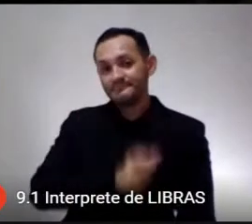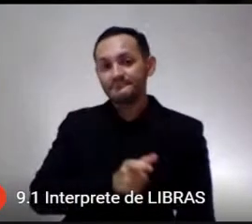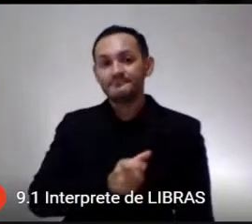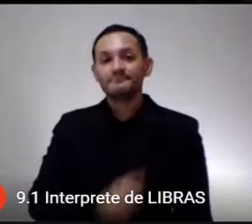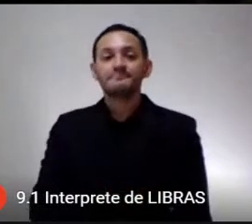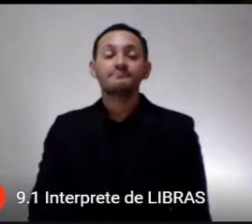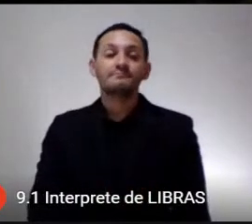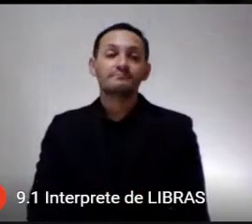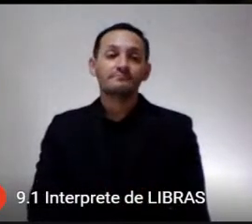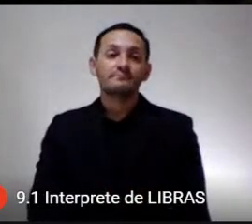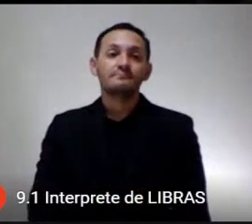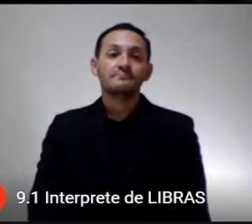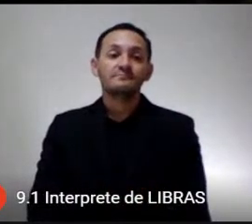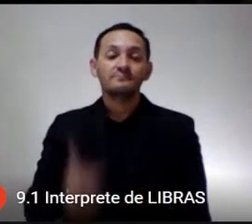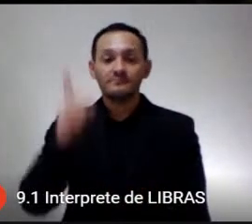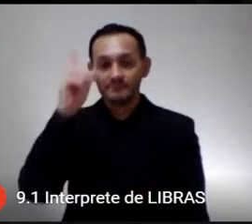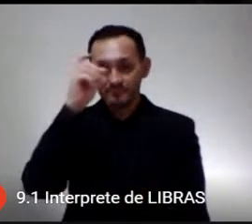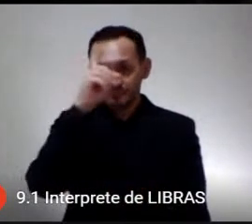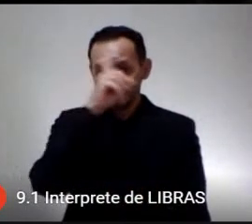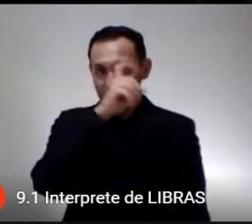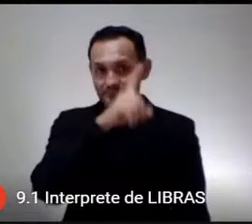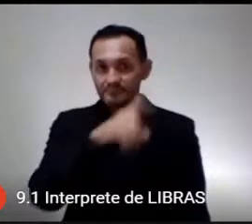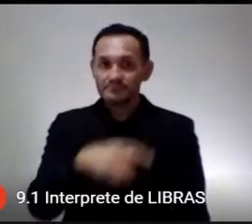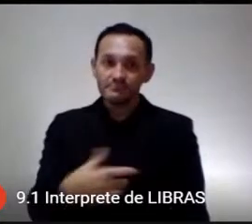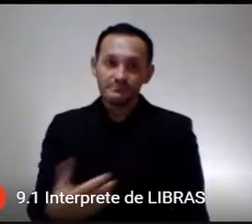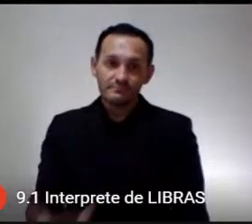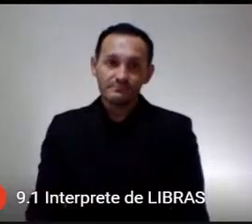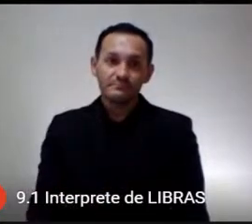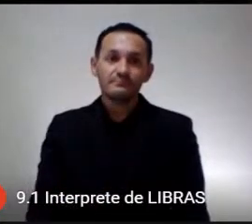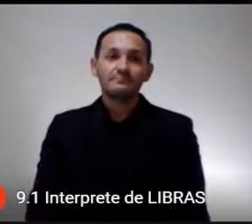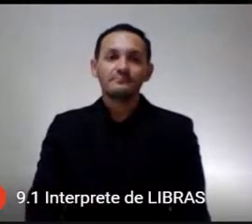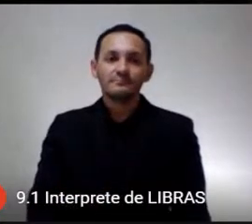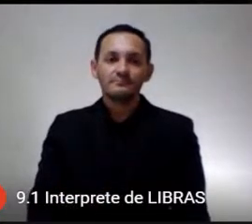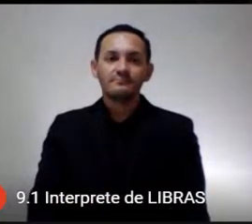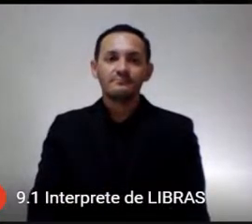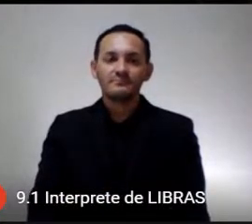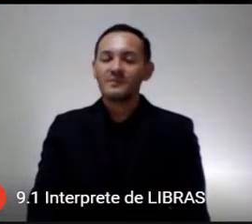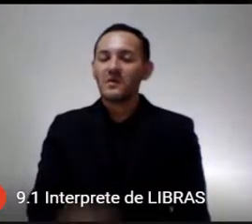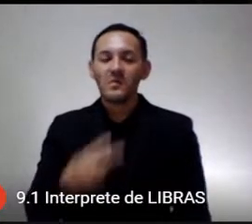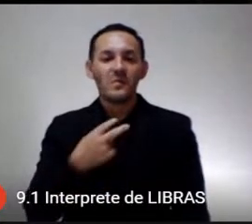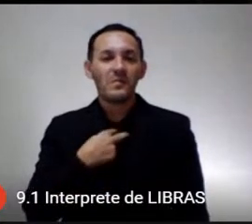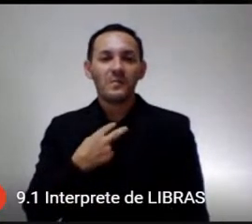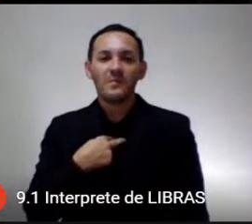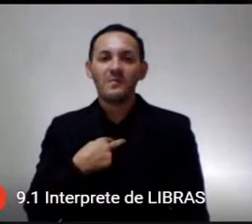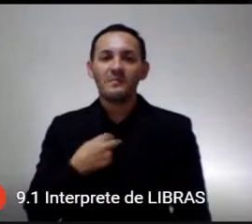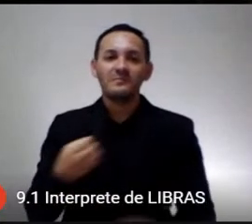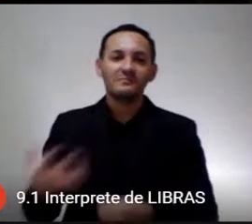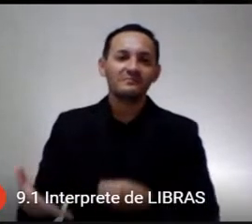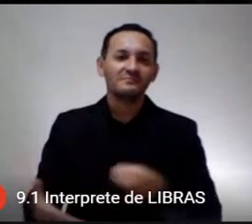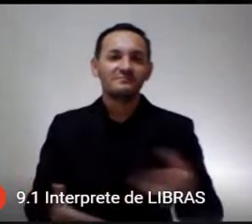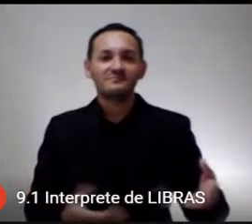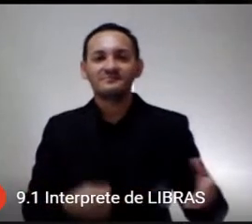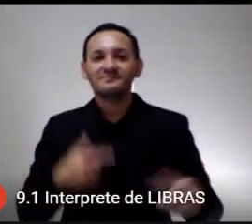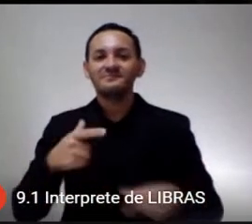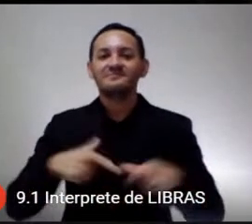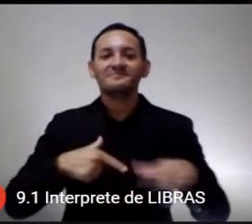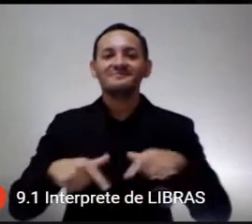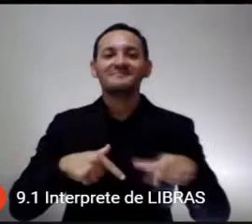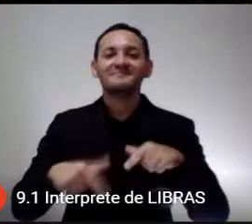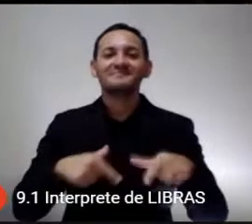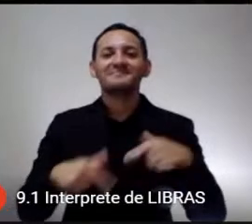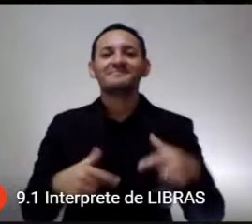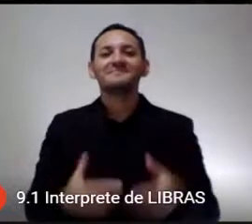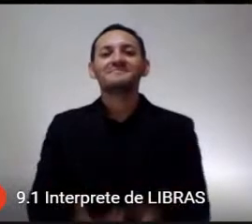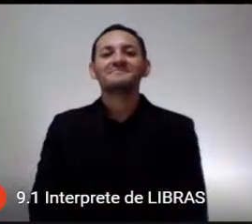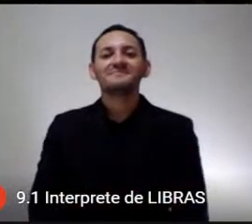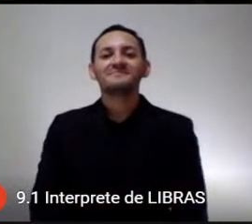E dada a dificuldade econômica que se avizinha, a pessoa não está podendo abrir mão das assessorias. Ele